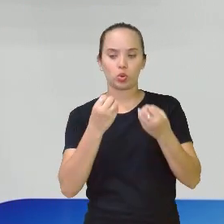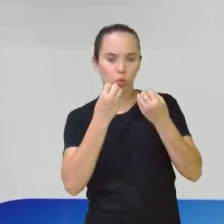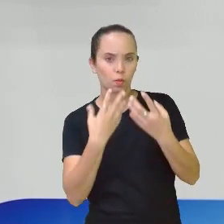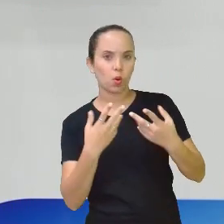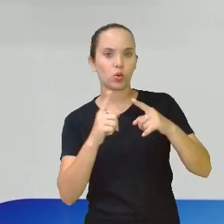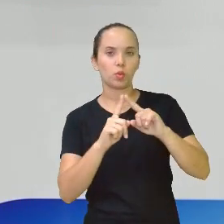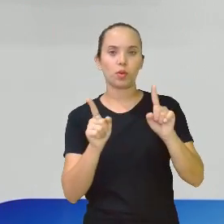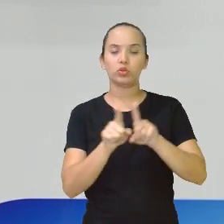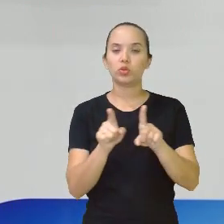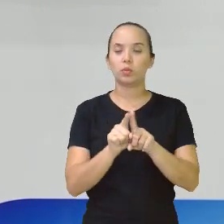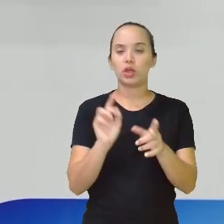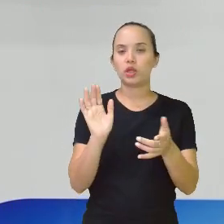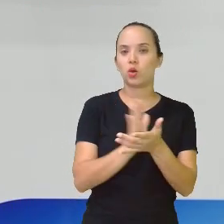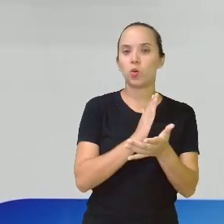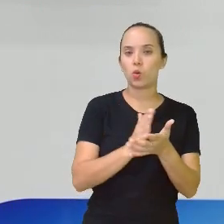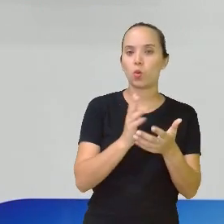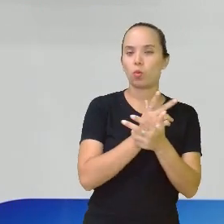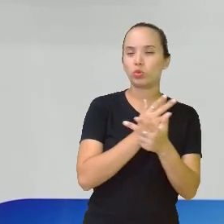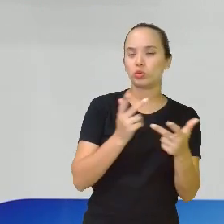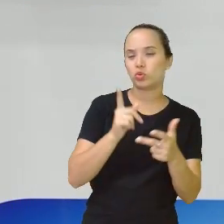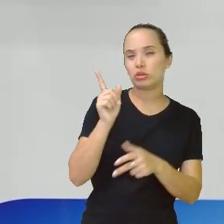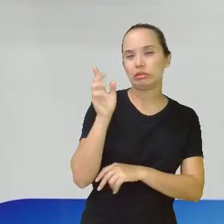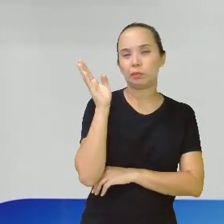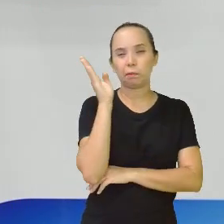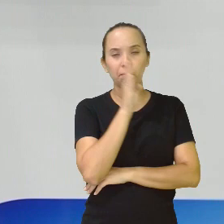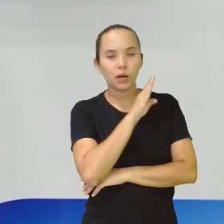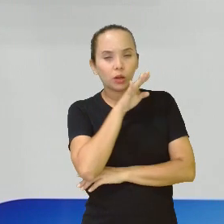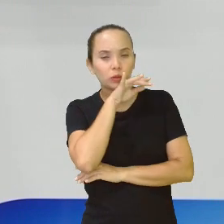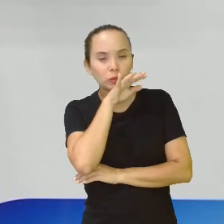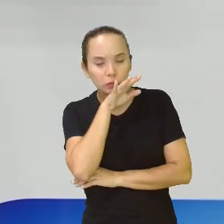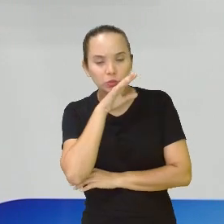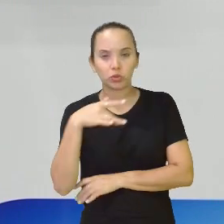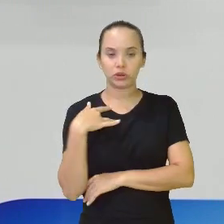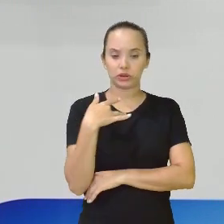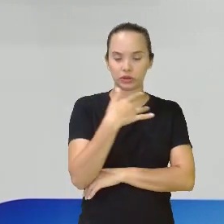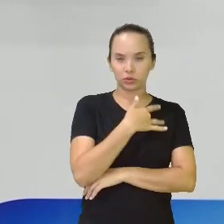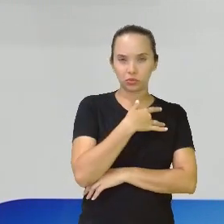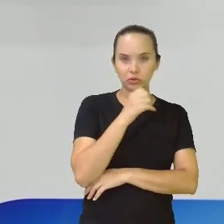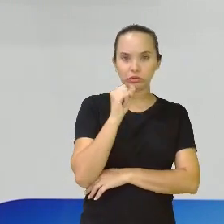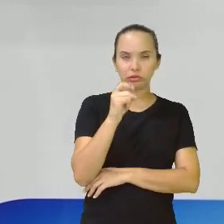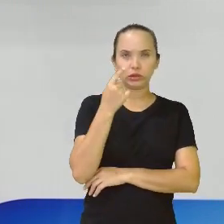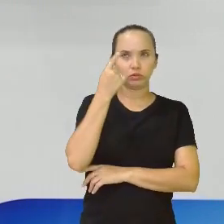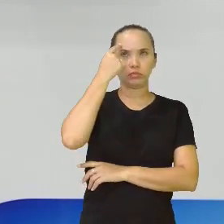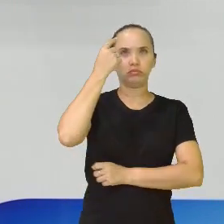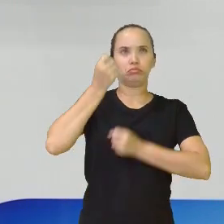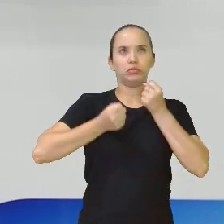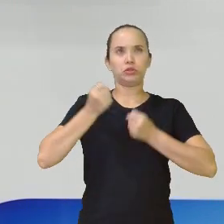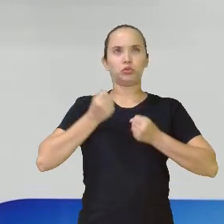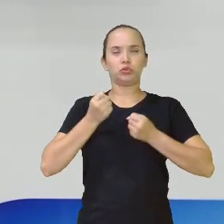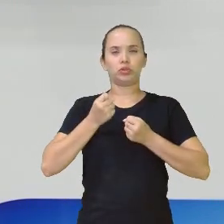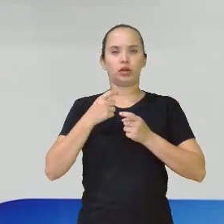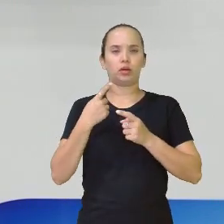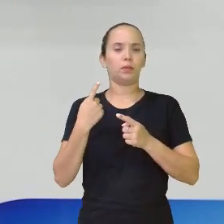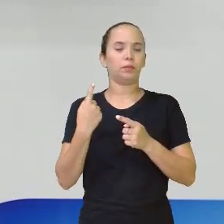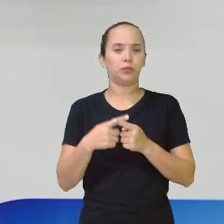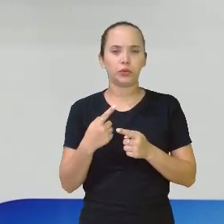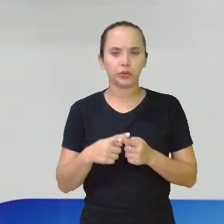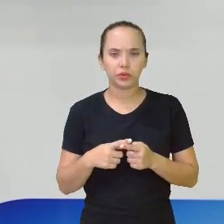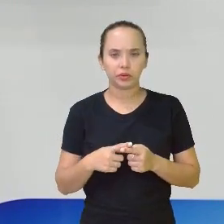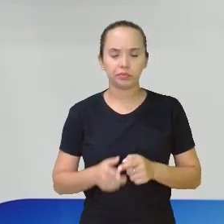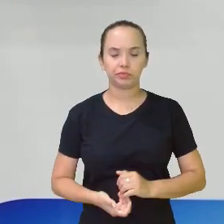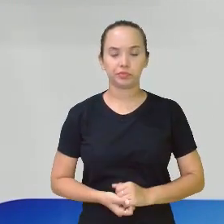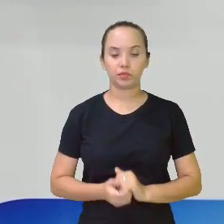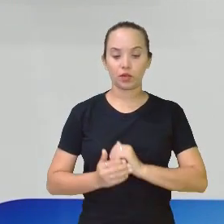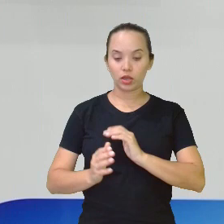casos, malefícios, inclusive malefícios à saúde, quando eu penso aí nos automóveis. Por quê? O processo de combustão, além